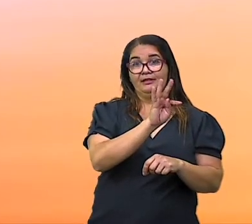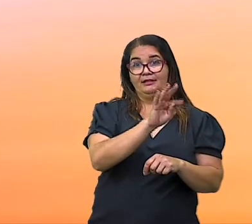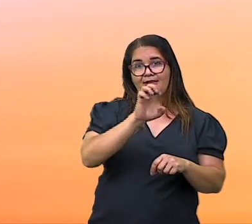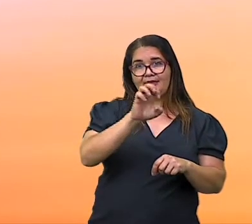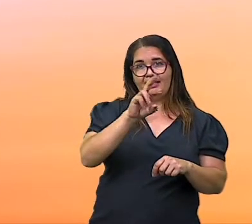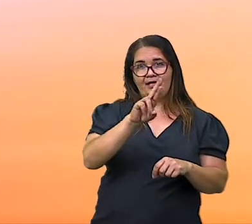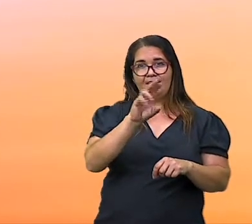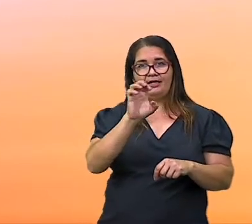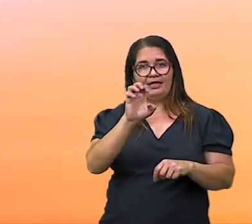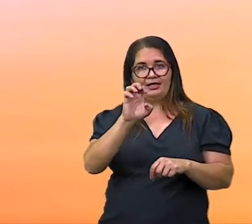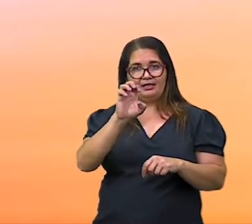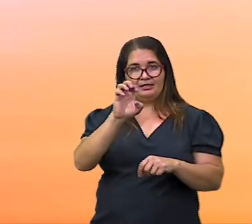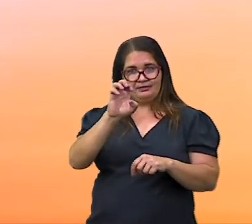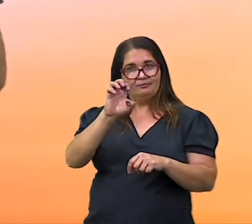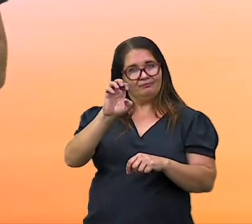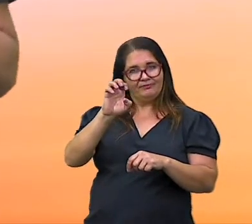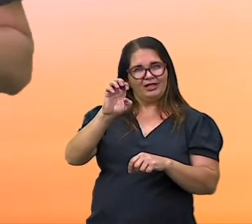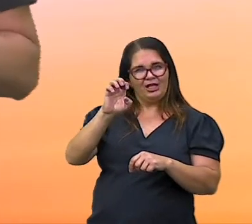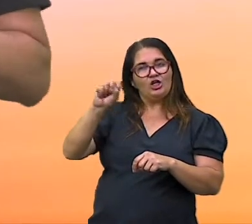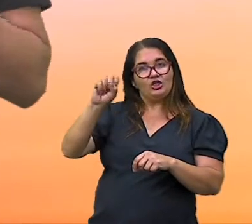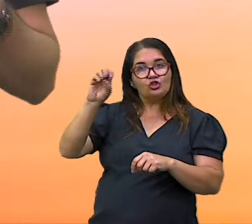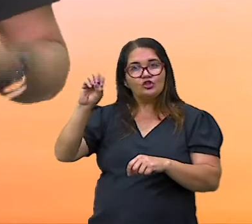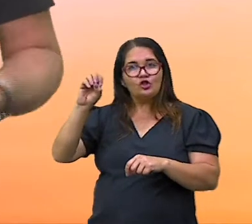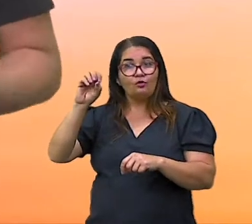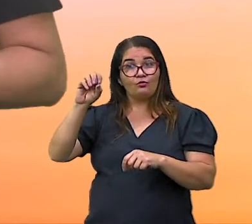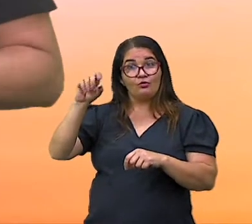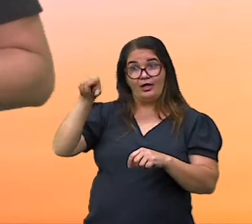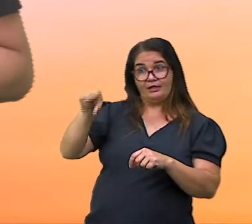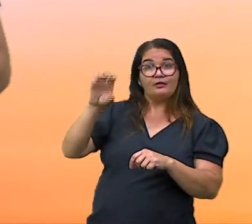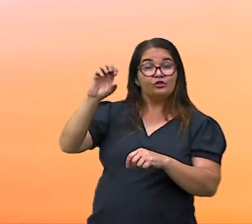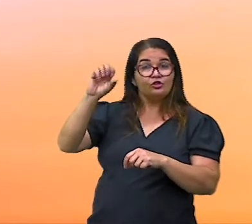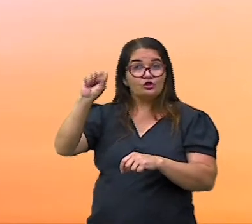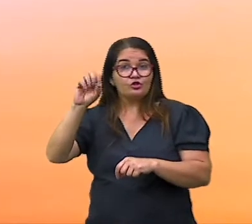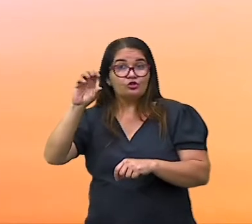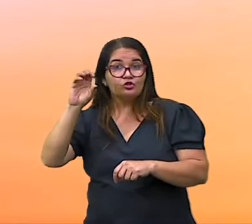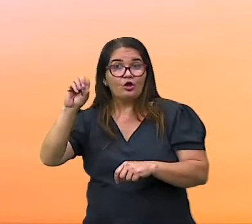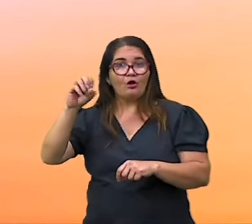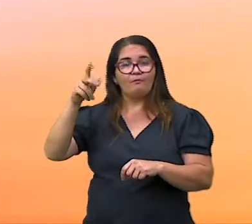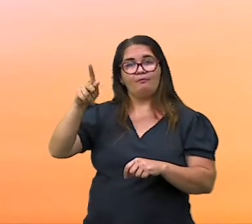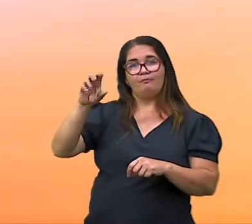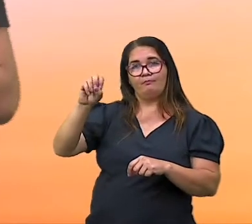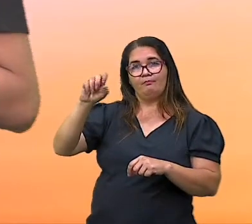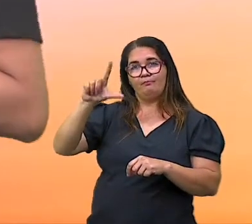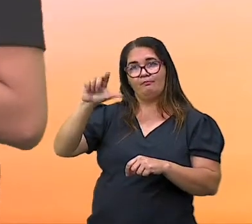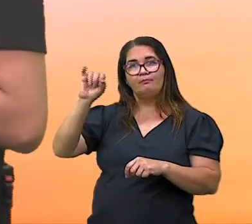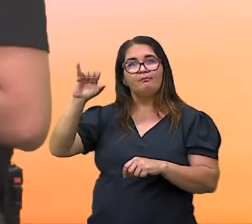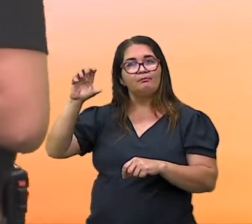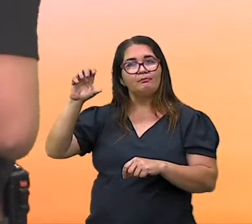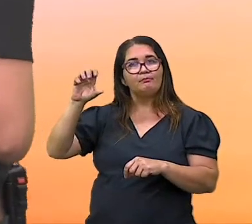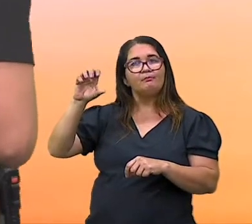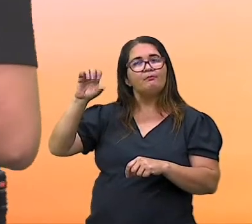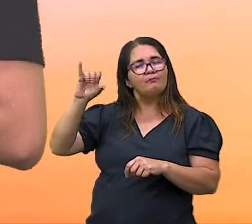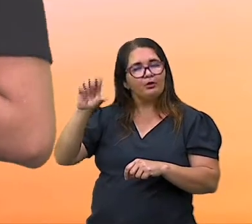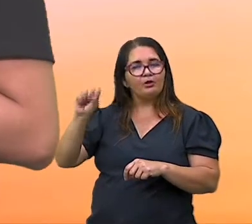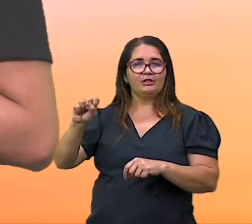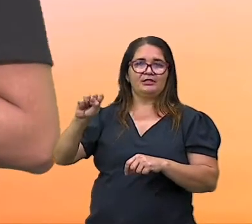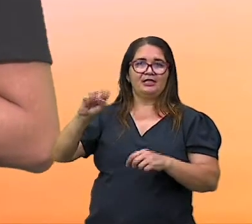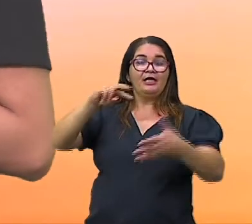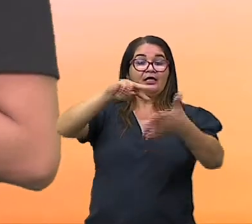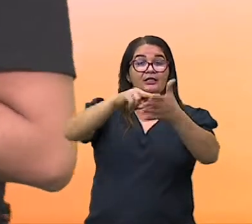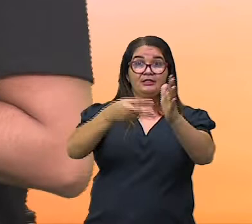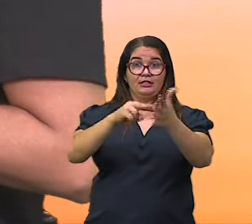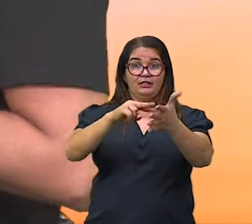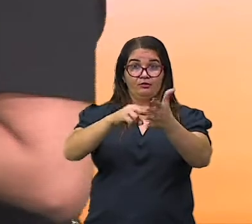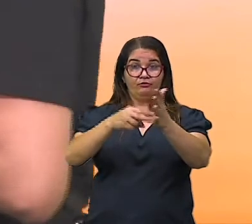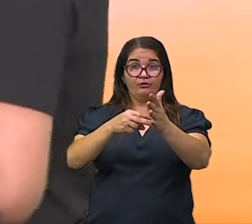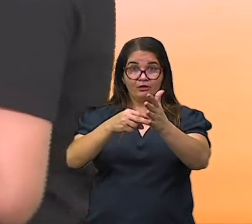Teresópolis, a cidade de Teresa. Então, a polis era uma cidade, geralmente fortificada, como estamos vendo